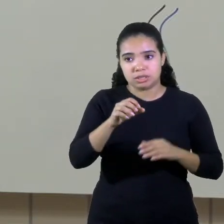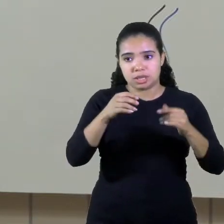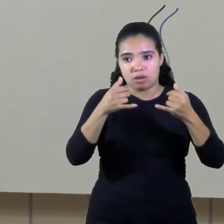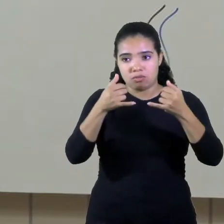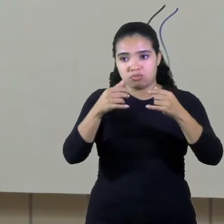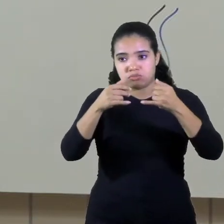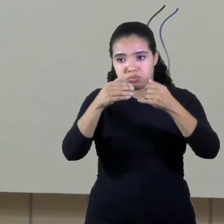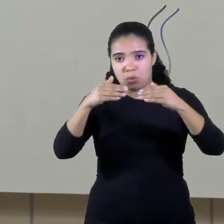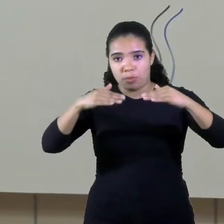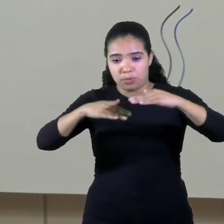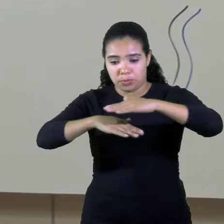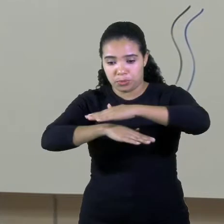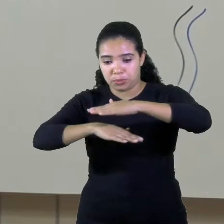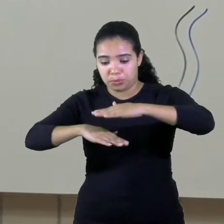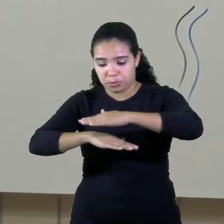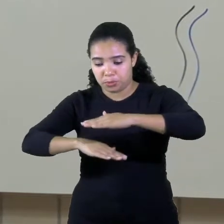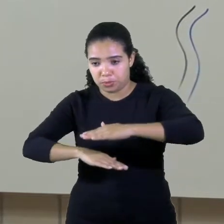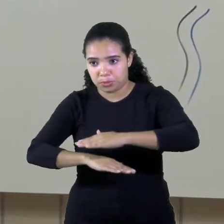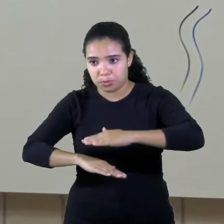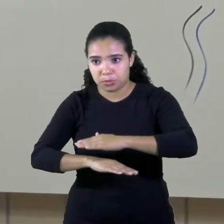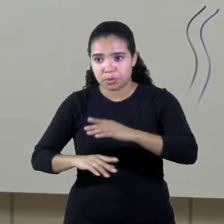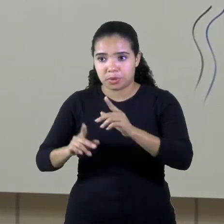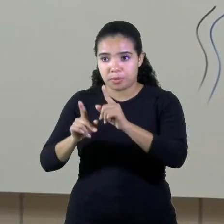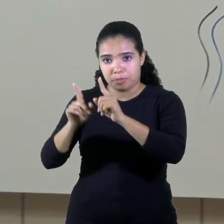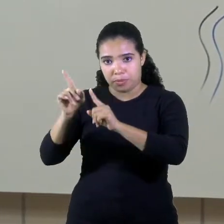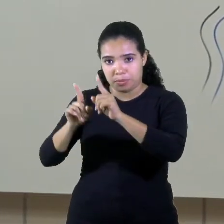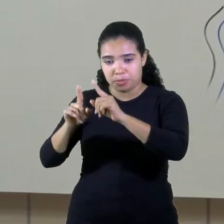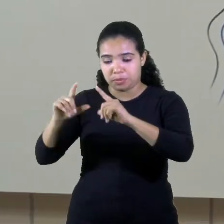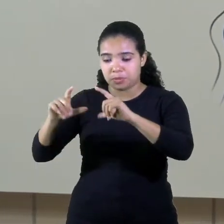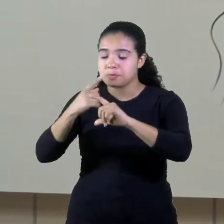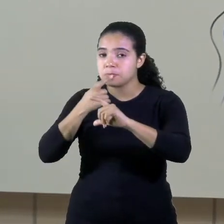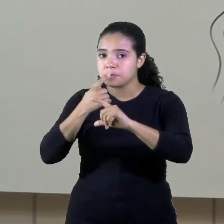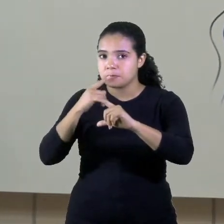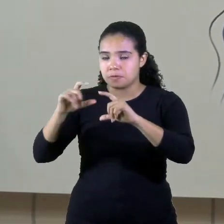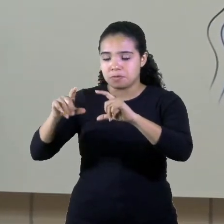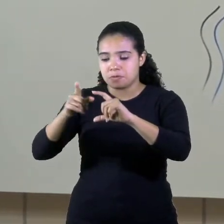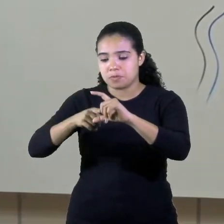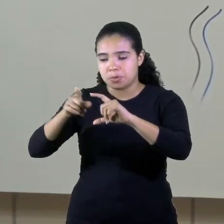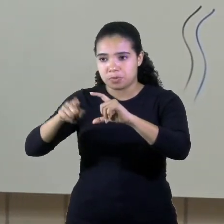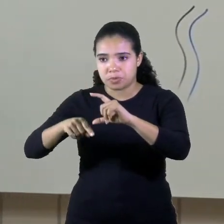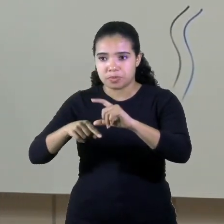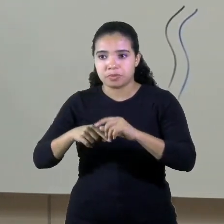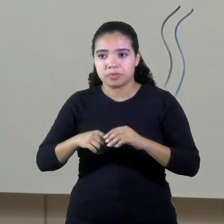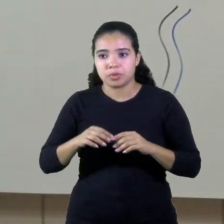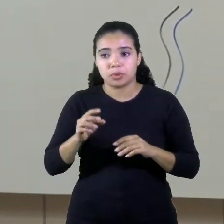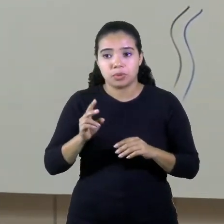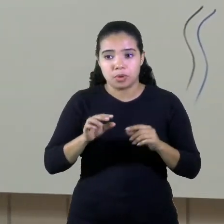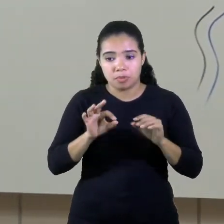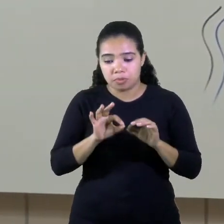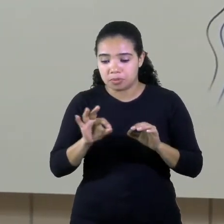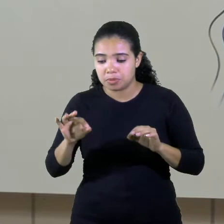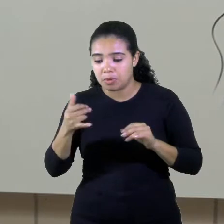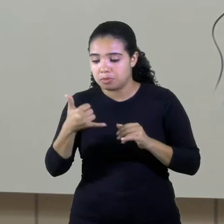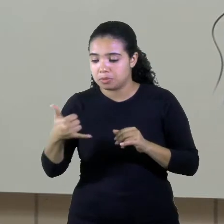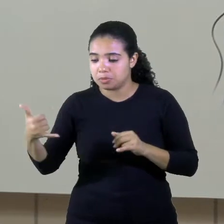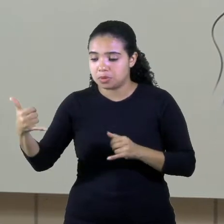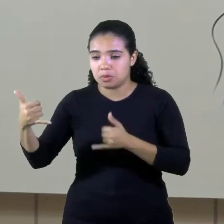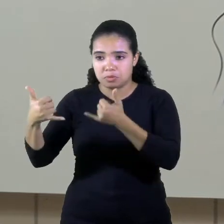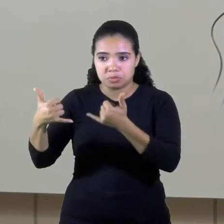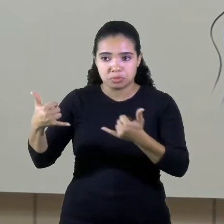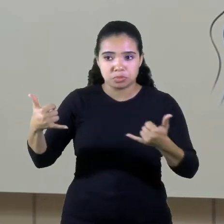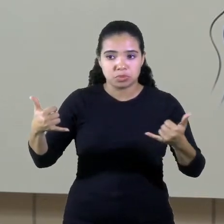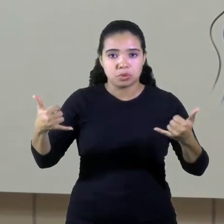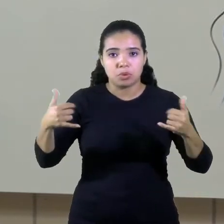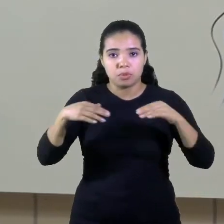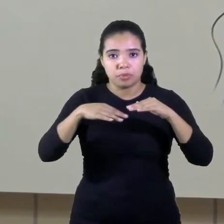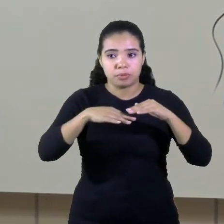paralelas são retas que jamais se interceptam. Se eu continuar a fazer essa reta crescer, para a direita ou para a esquerda, ela jamais